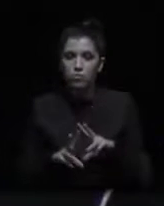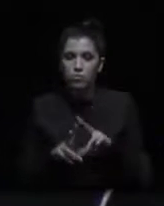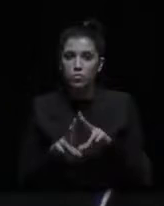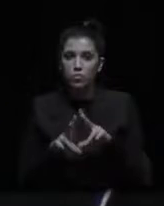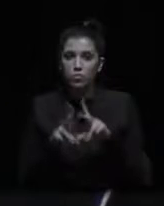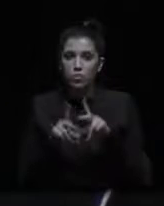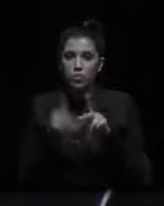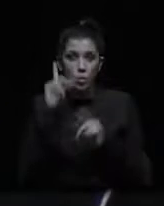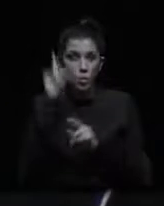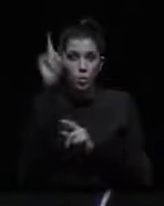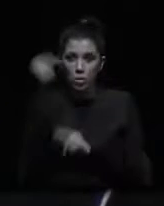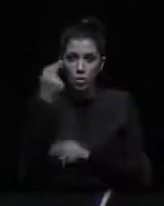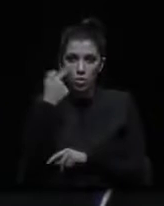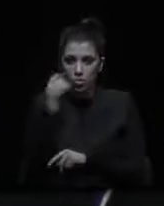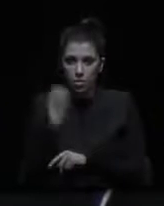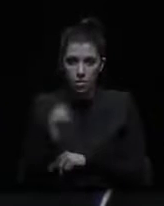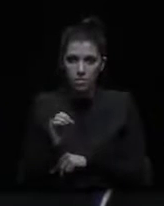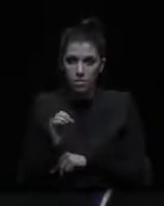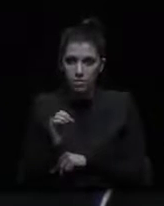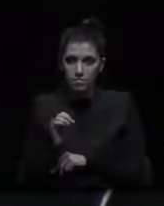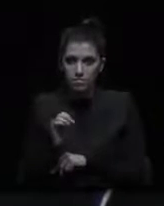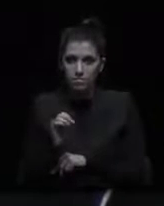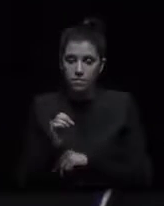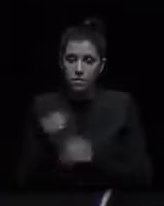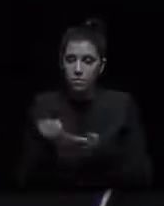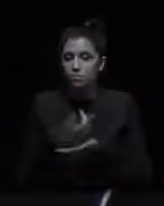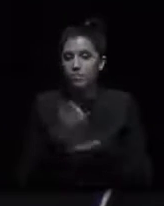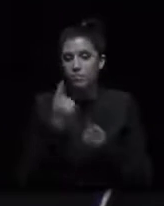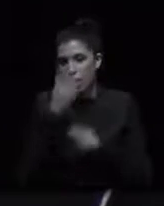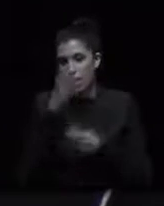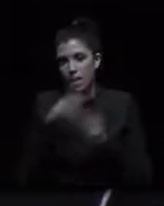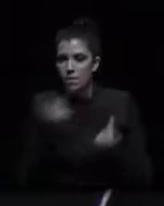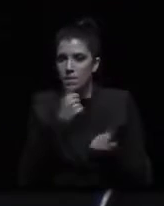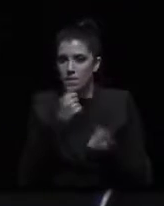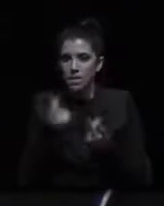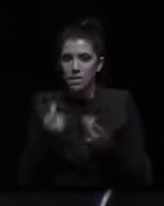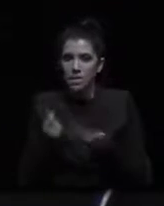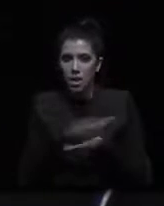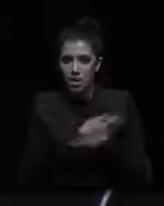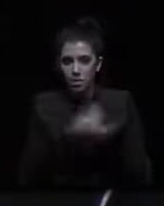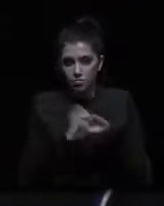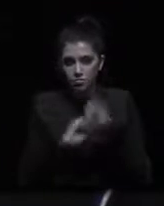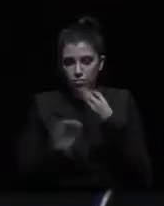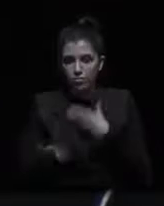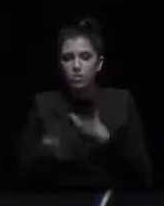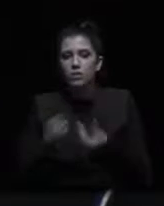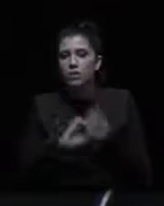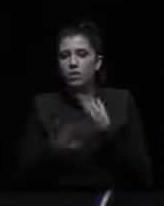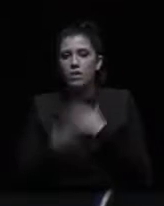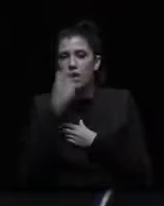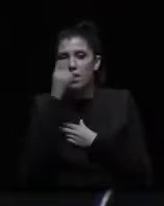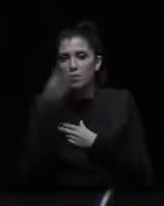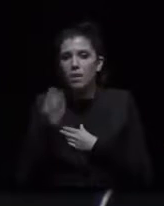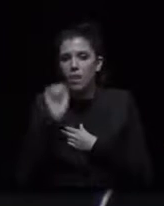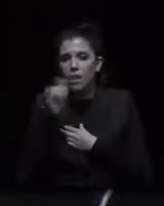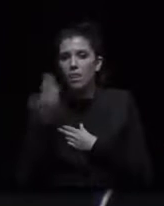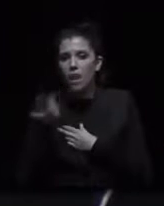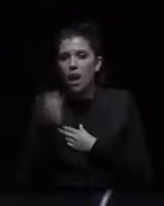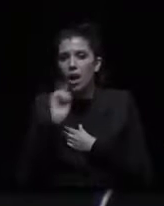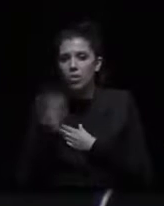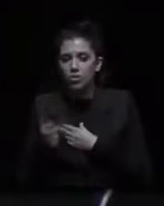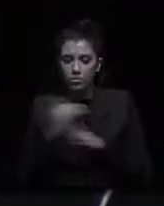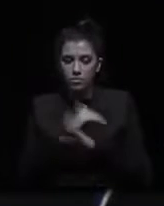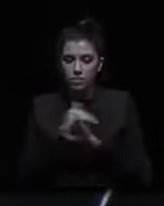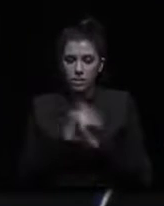dimensão como há muito não se via. E a pergunta óbvia que se coloca é, afinal, para quem vai este dinheiro? Pois bem, mais